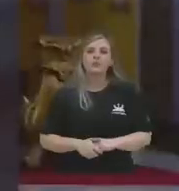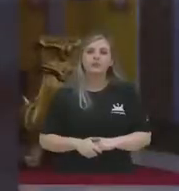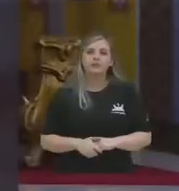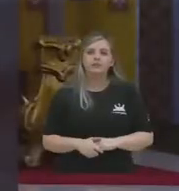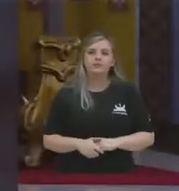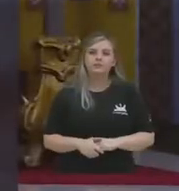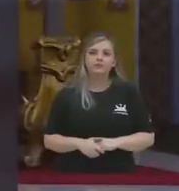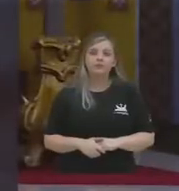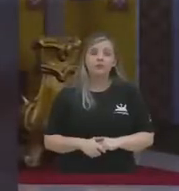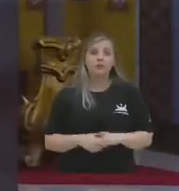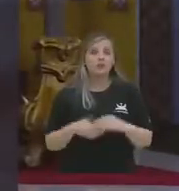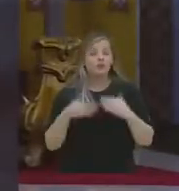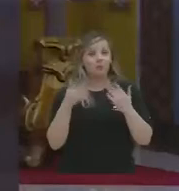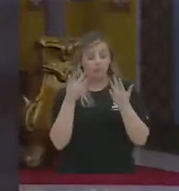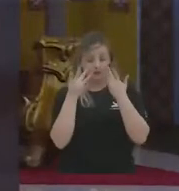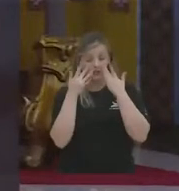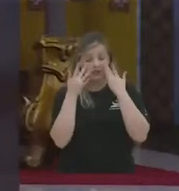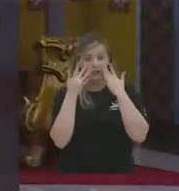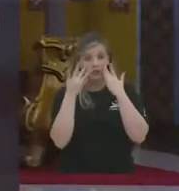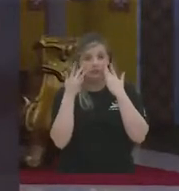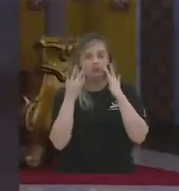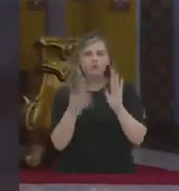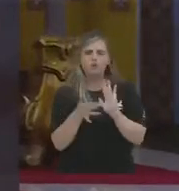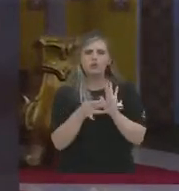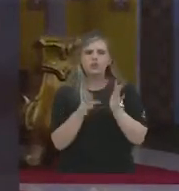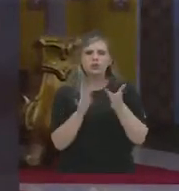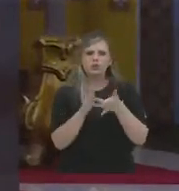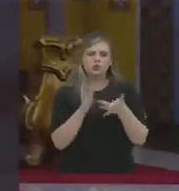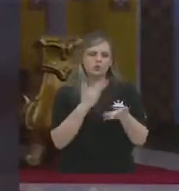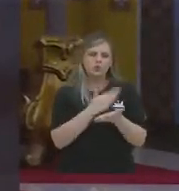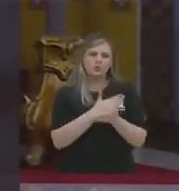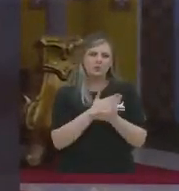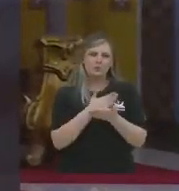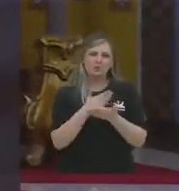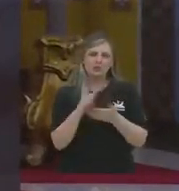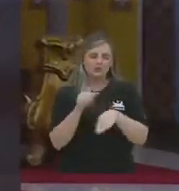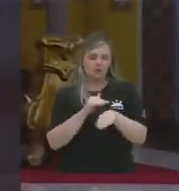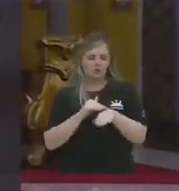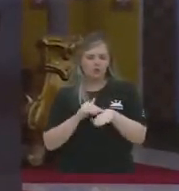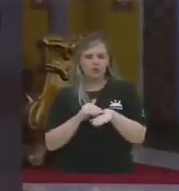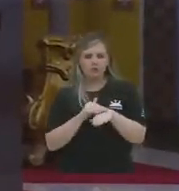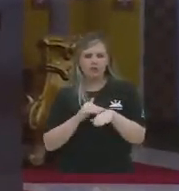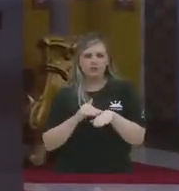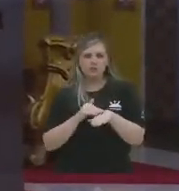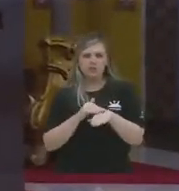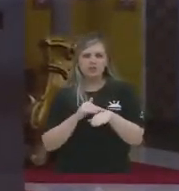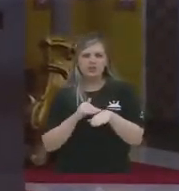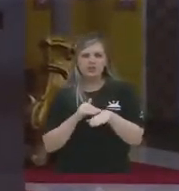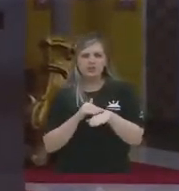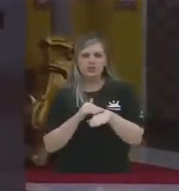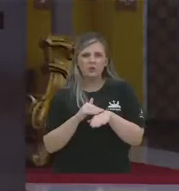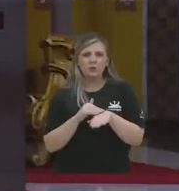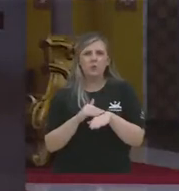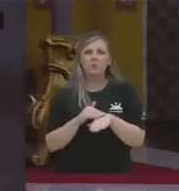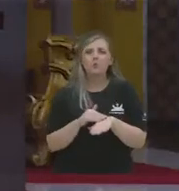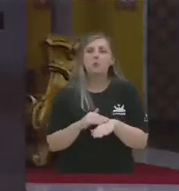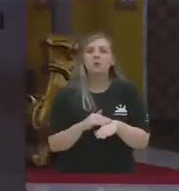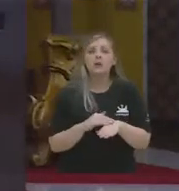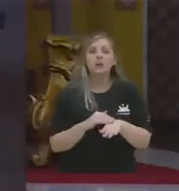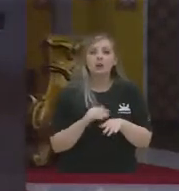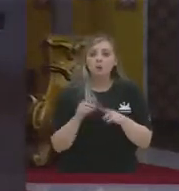Veja que Jesus começa conversando com ele com a realidade dela.